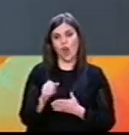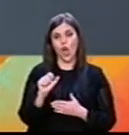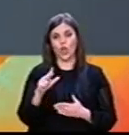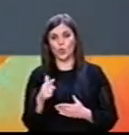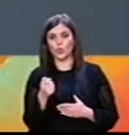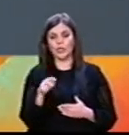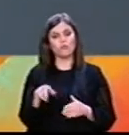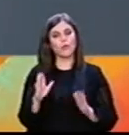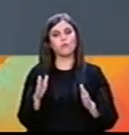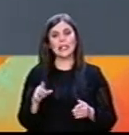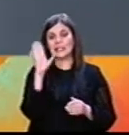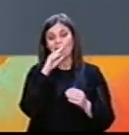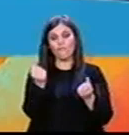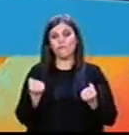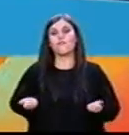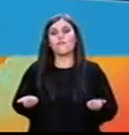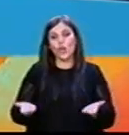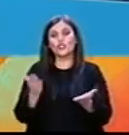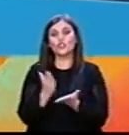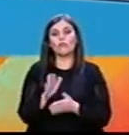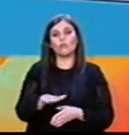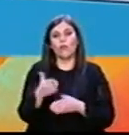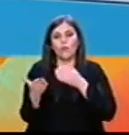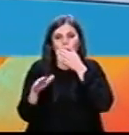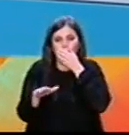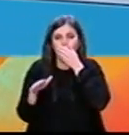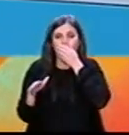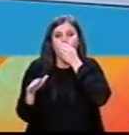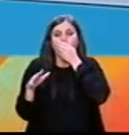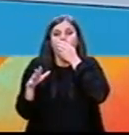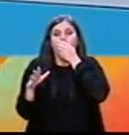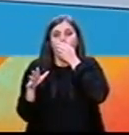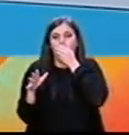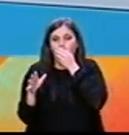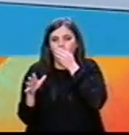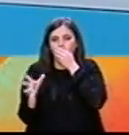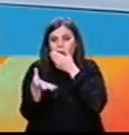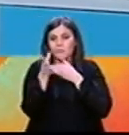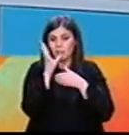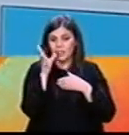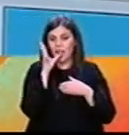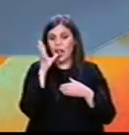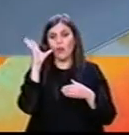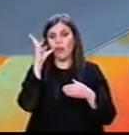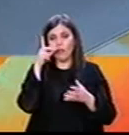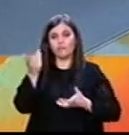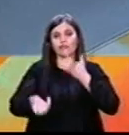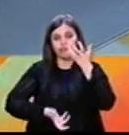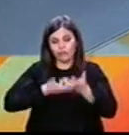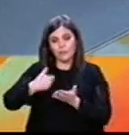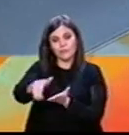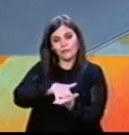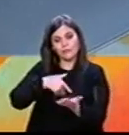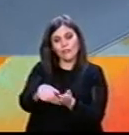douradinhos. Sim, senhora. Está bem? São as duas opções. A água já ferve, Jorge, estás a ver? A água vamos já só, ferve. Já ferve, a manteiga está derretida